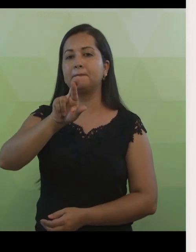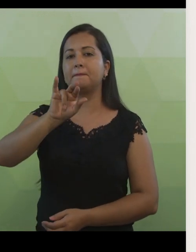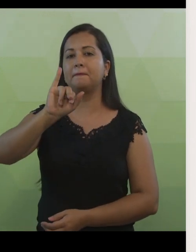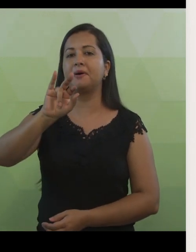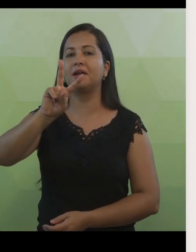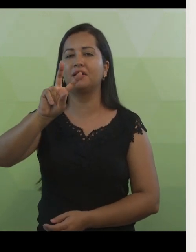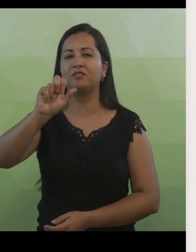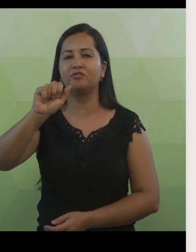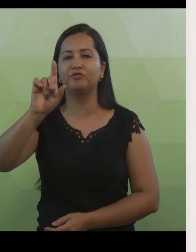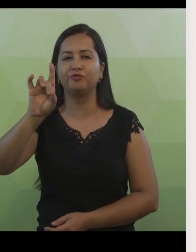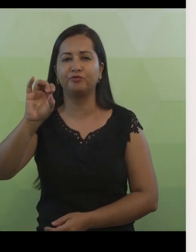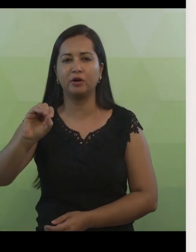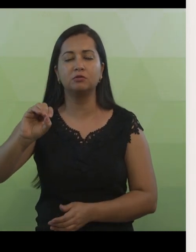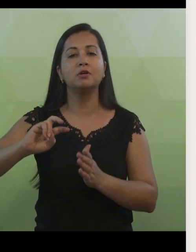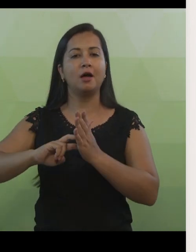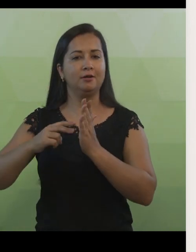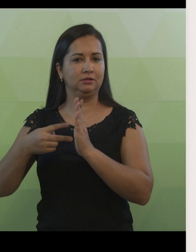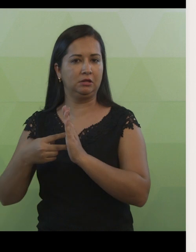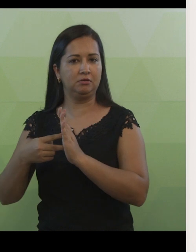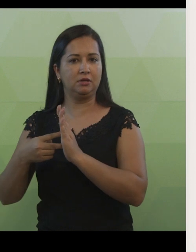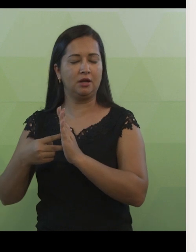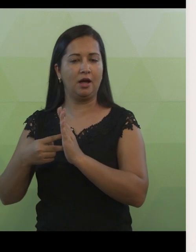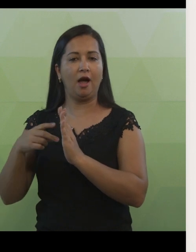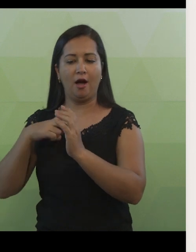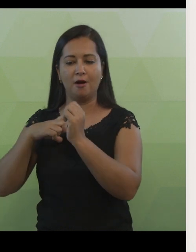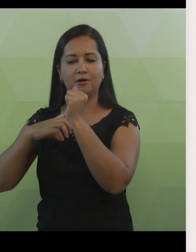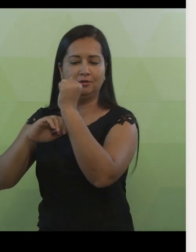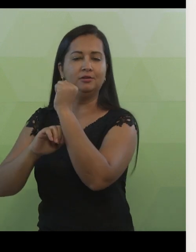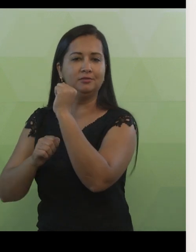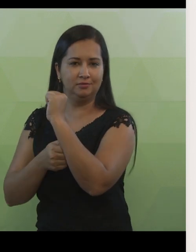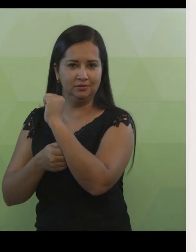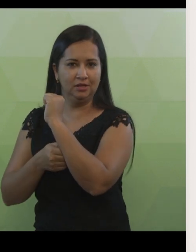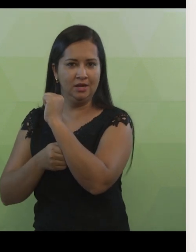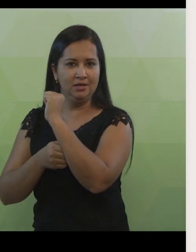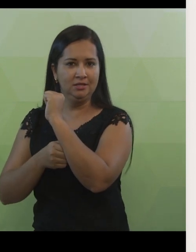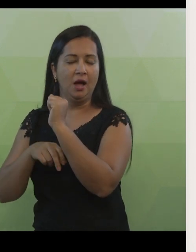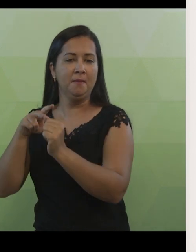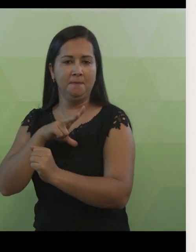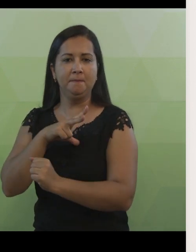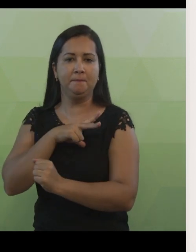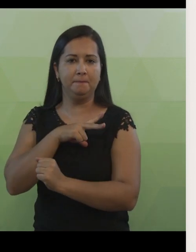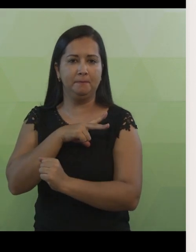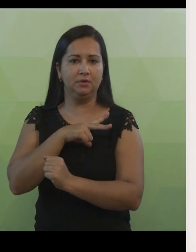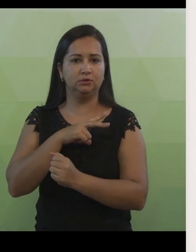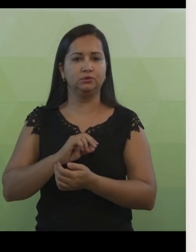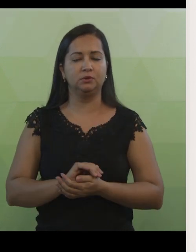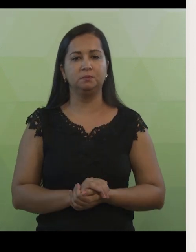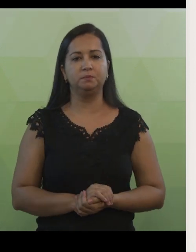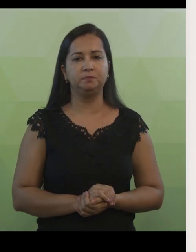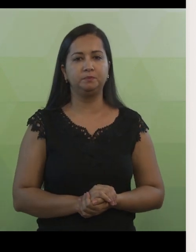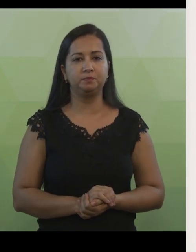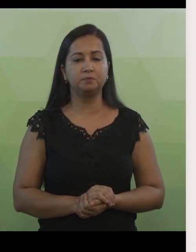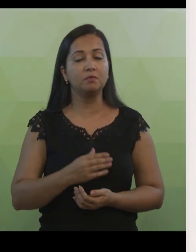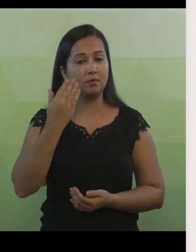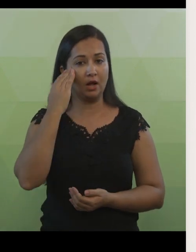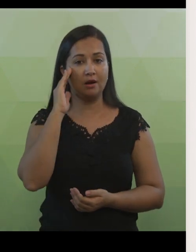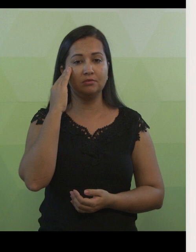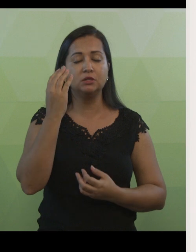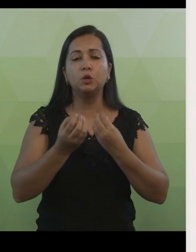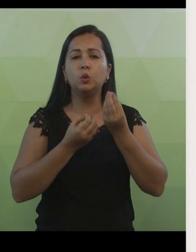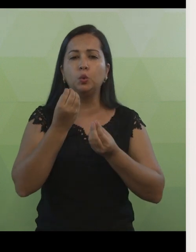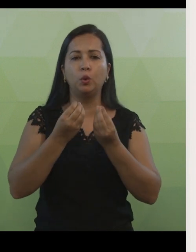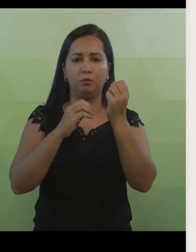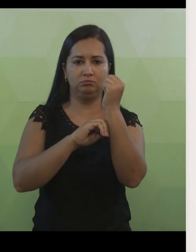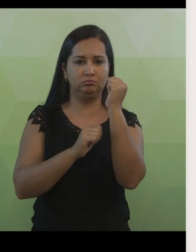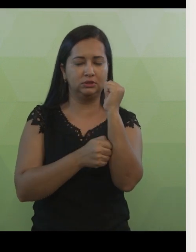ilegível, não legível, a criptografia assimétrica permite outros benefícios de segurança da informação, considerando os princípios de confidencialidade